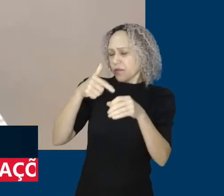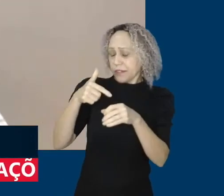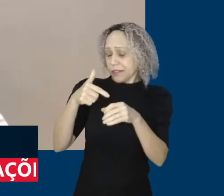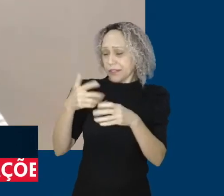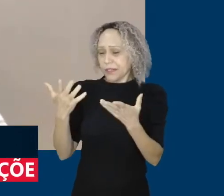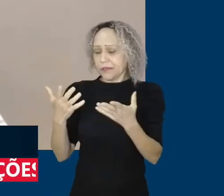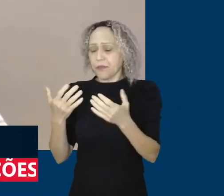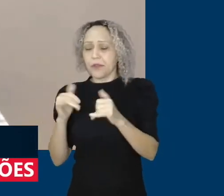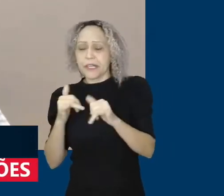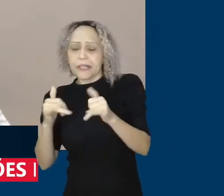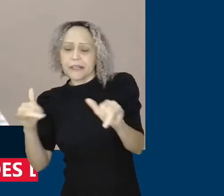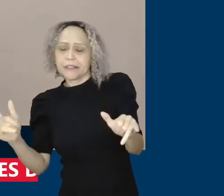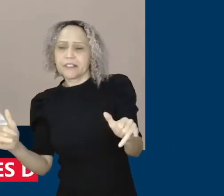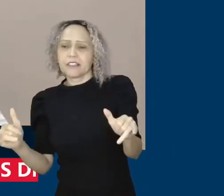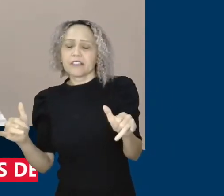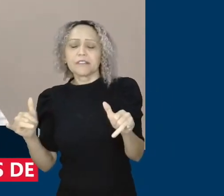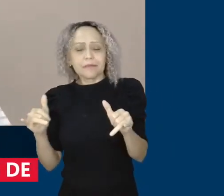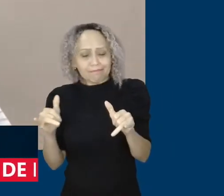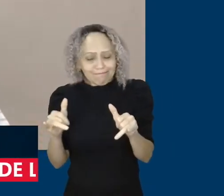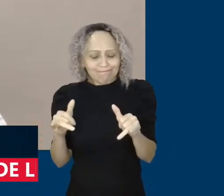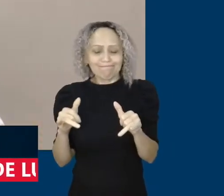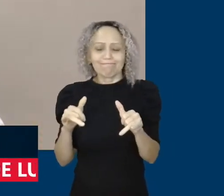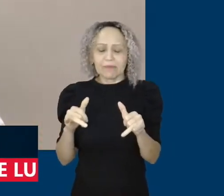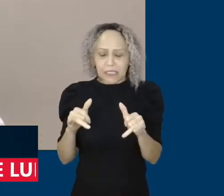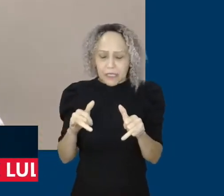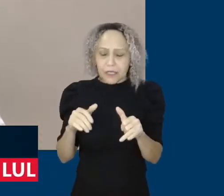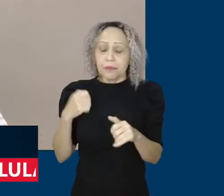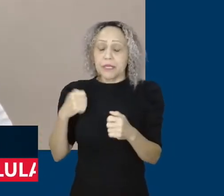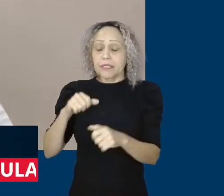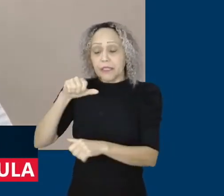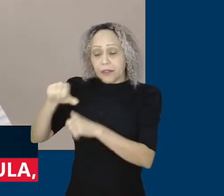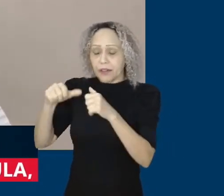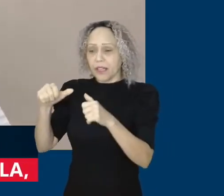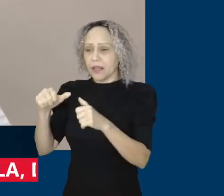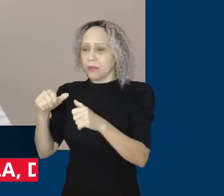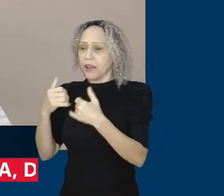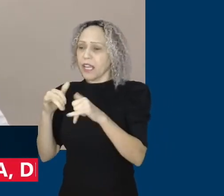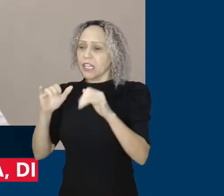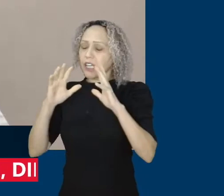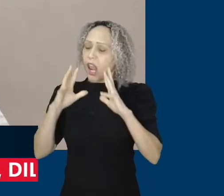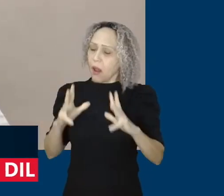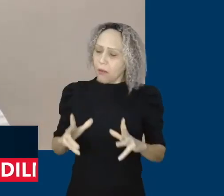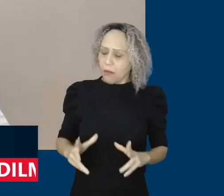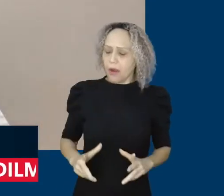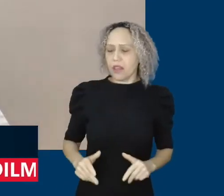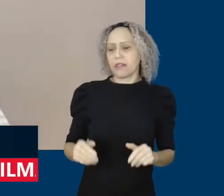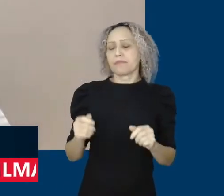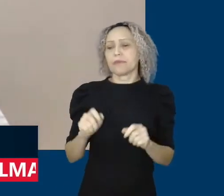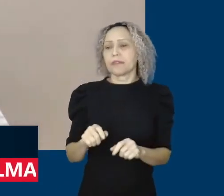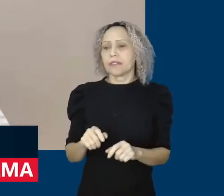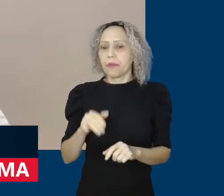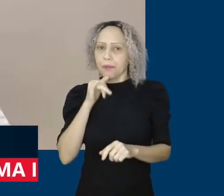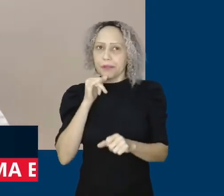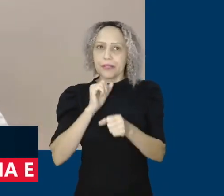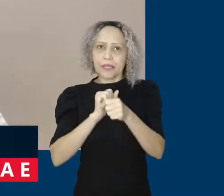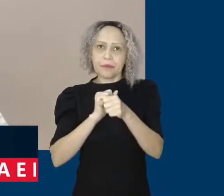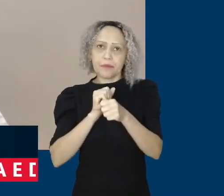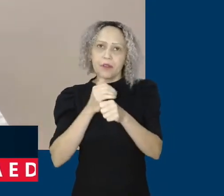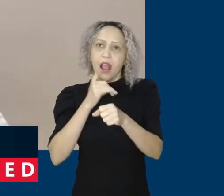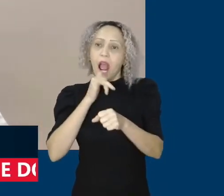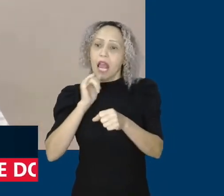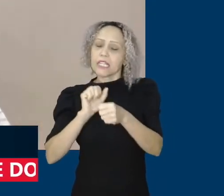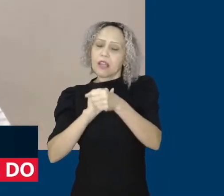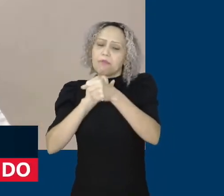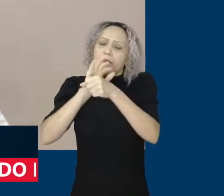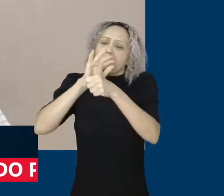de energia limpa. Aí, insere-se nesse contexto, o Brasil tem muita força. Por exemplo, a energia das barragens elétricas no Brasil é